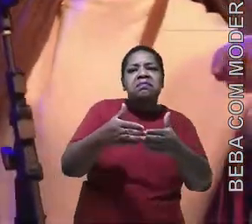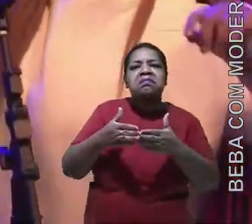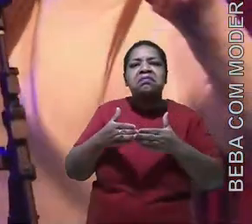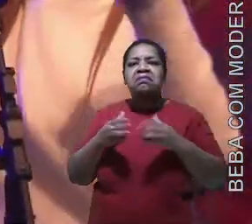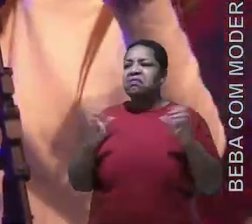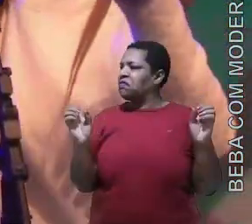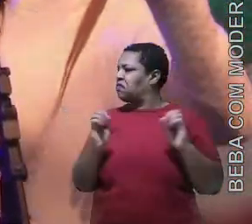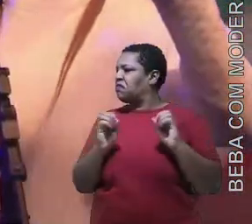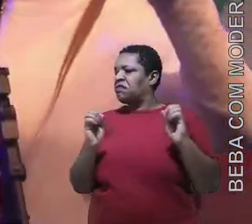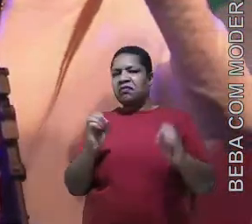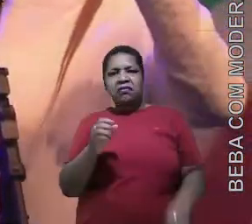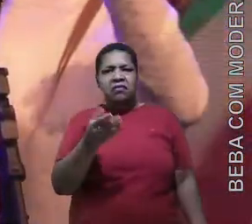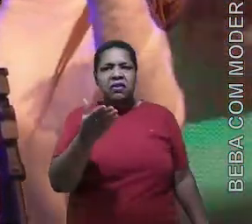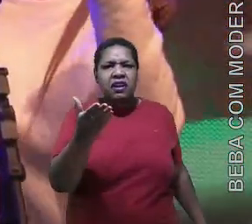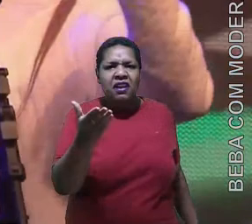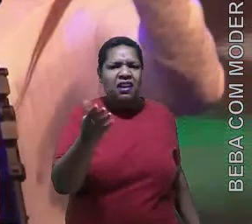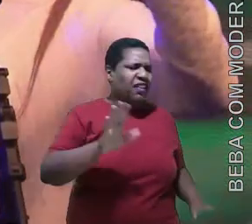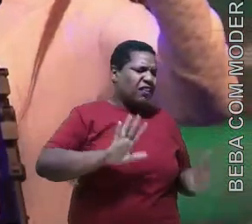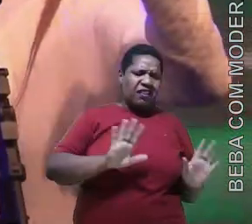deixar